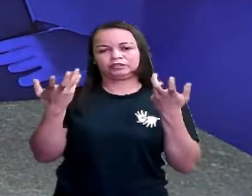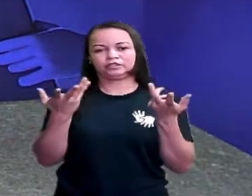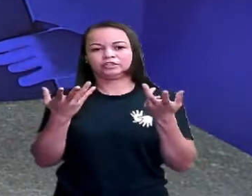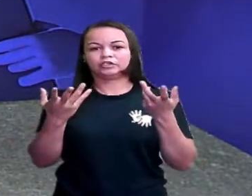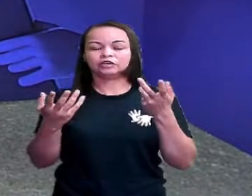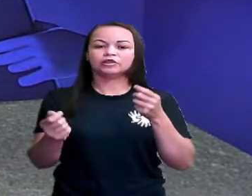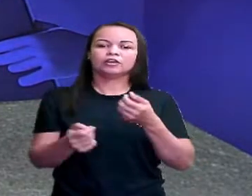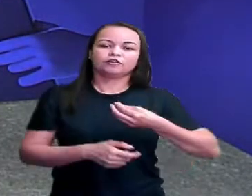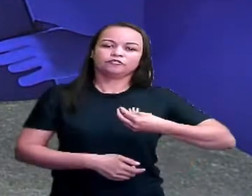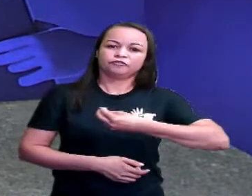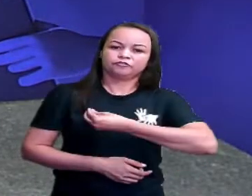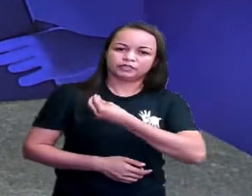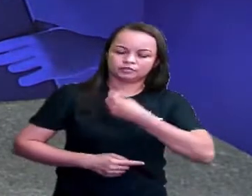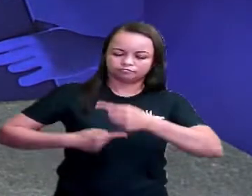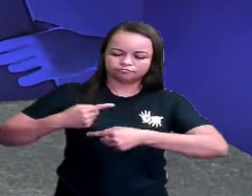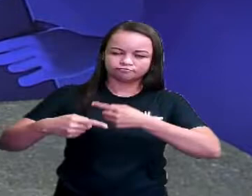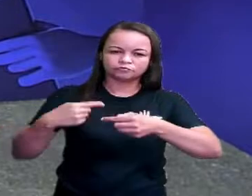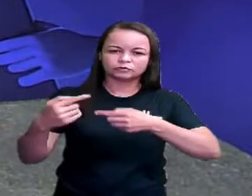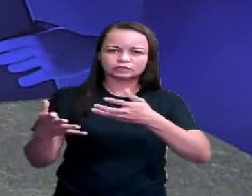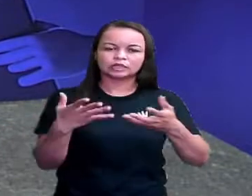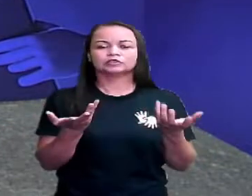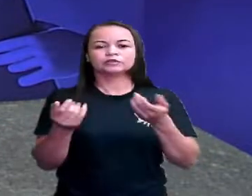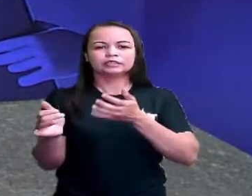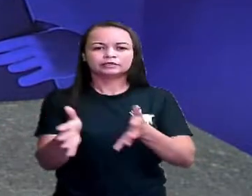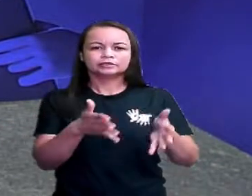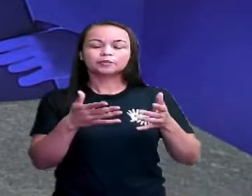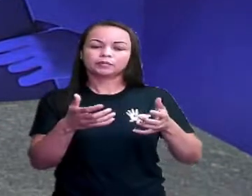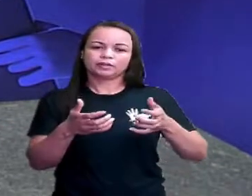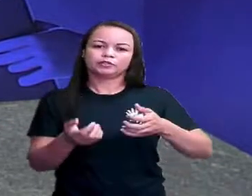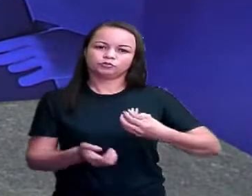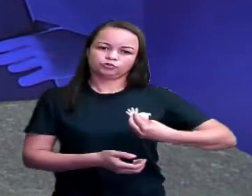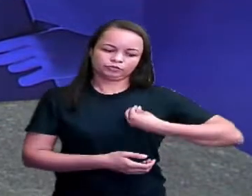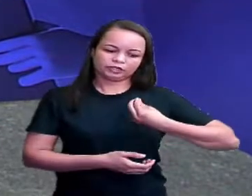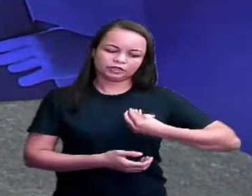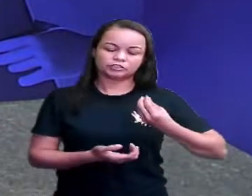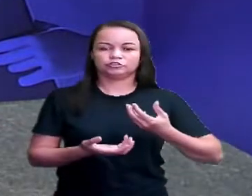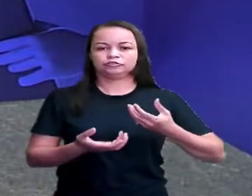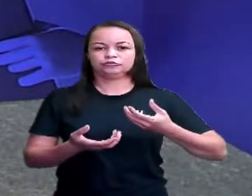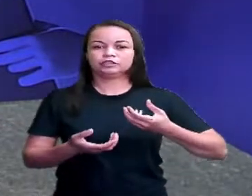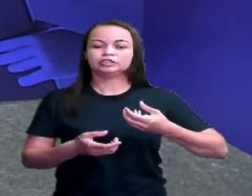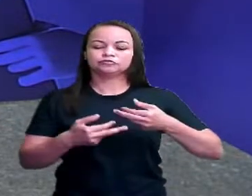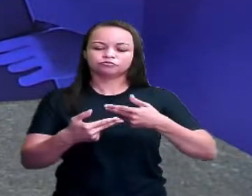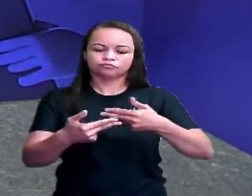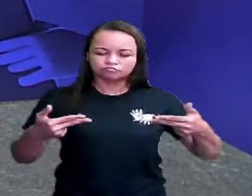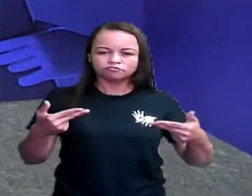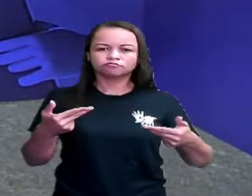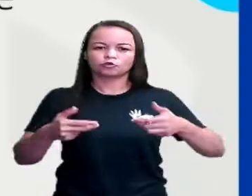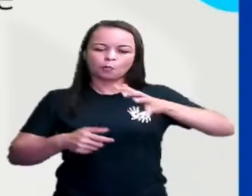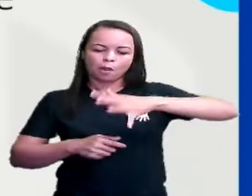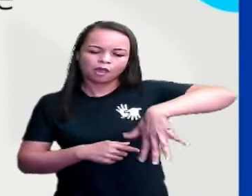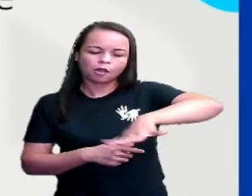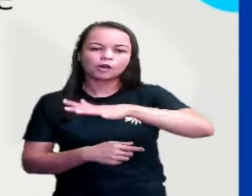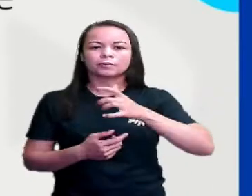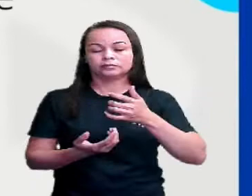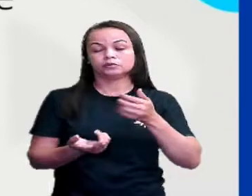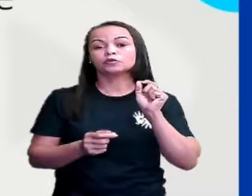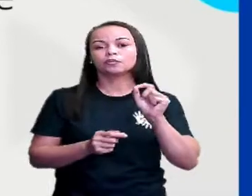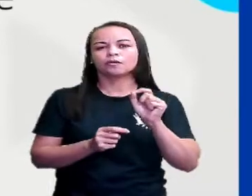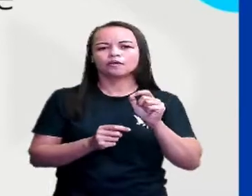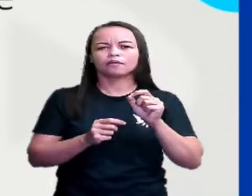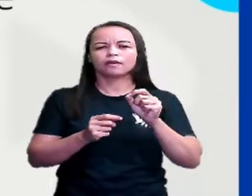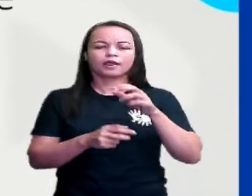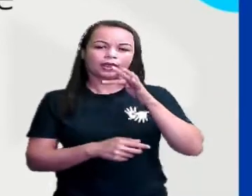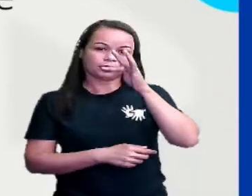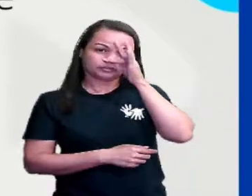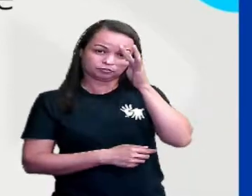de conhecimento que nós iremos tratar será os seres vivos no ambiente, as plantas. Nós iremos trabalhar sobre esse grupo